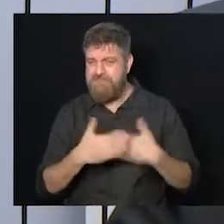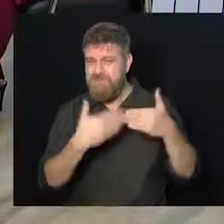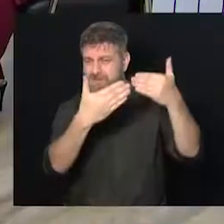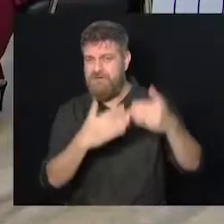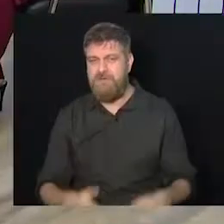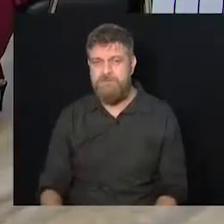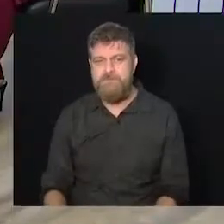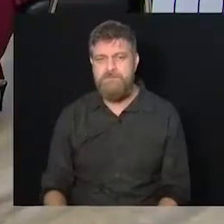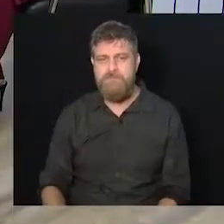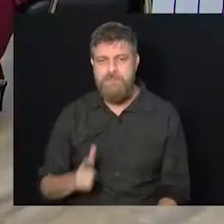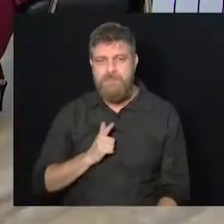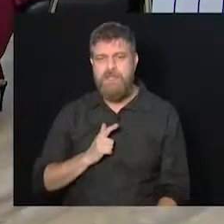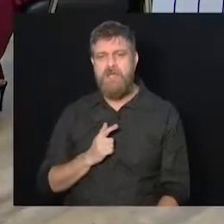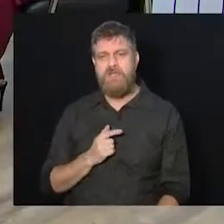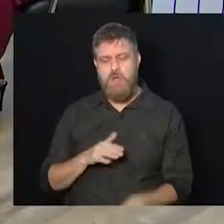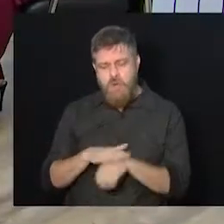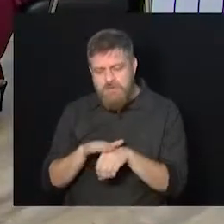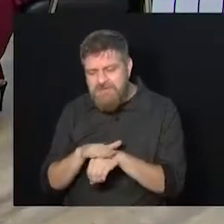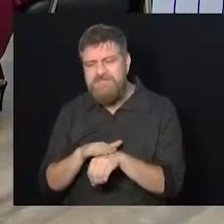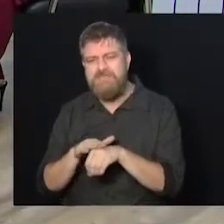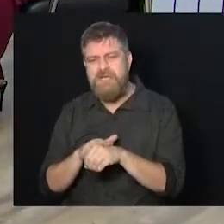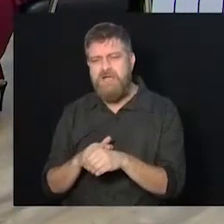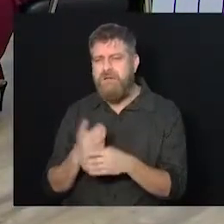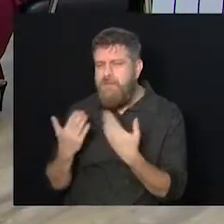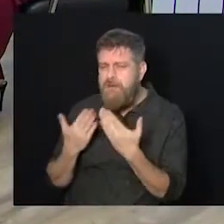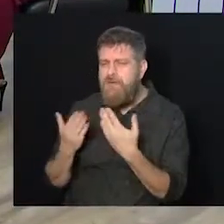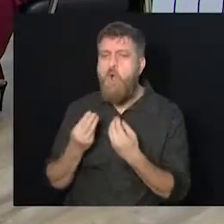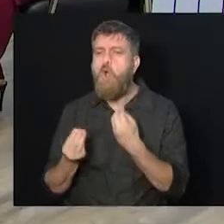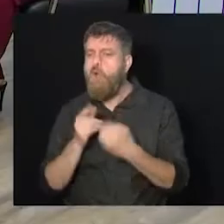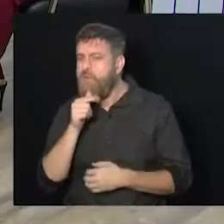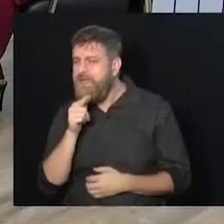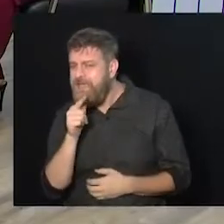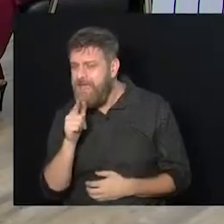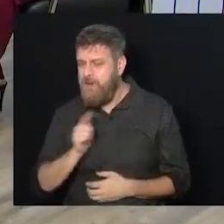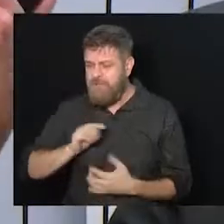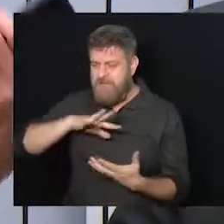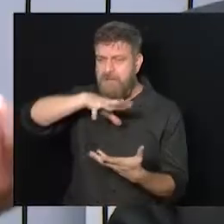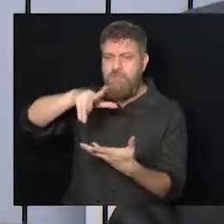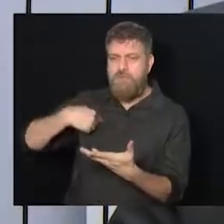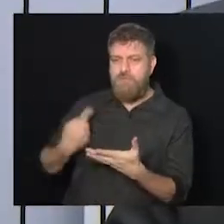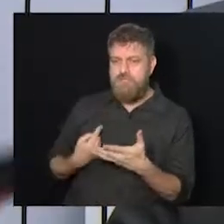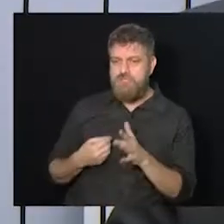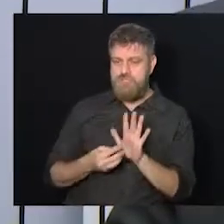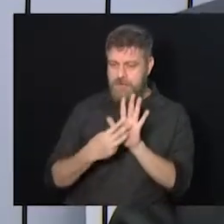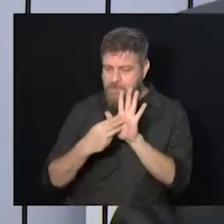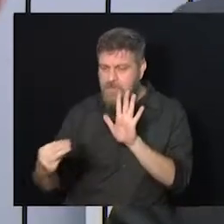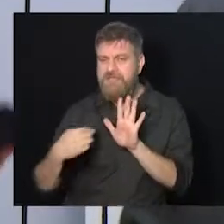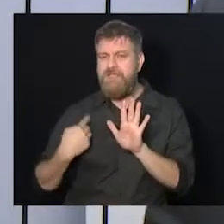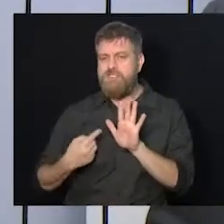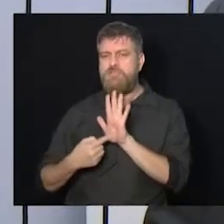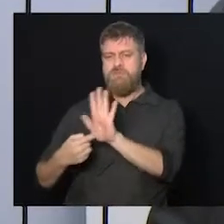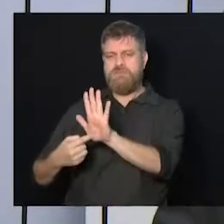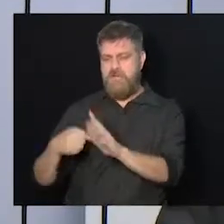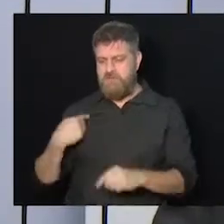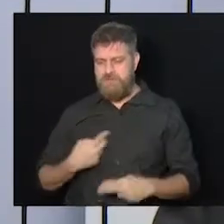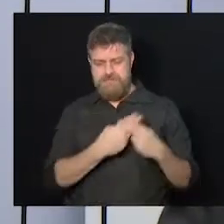Debater, né? conversar. De que maneira a gente pode continuar tendo água e dar lição para o mundo e fazer a nossa parte para que tudo